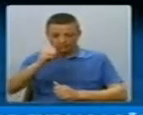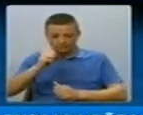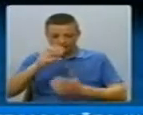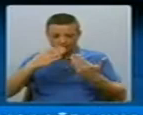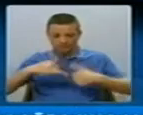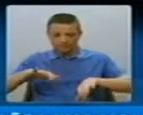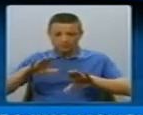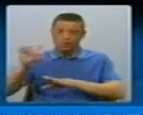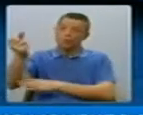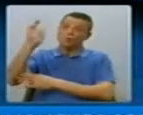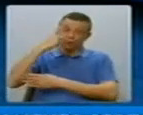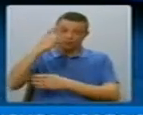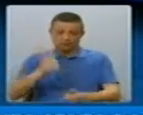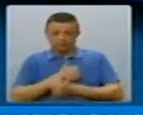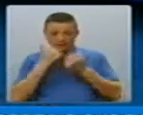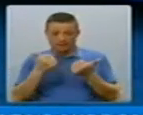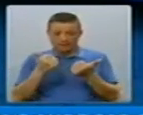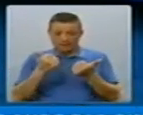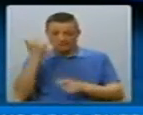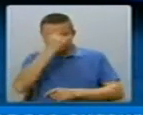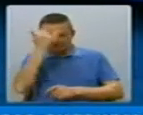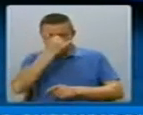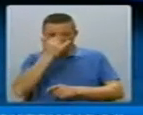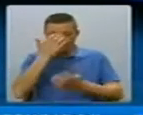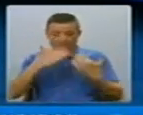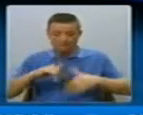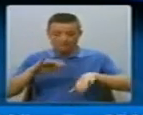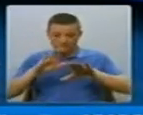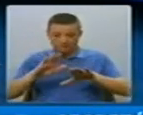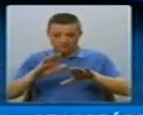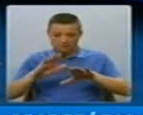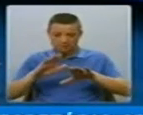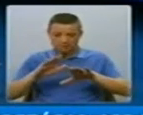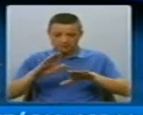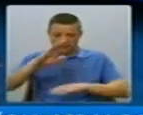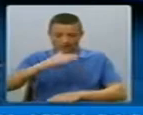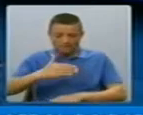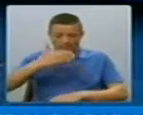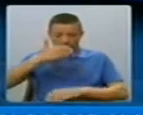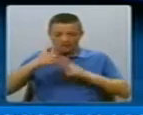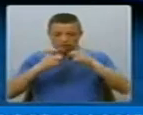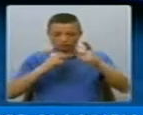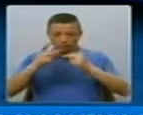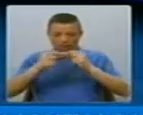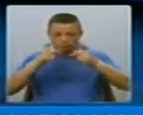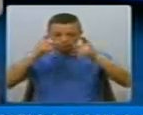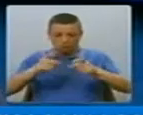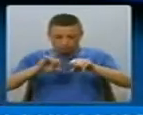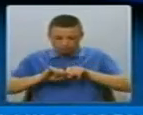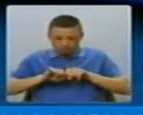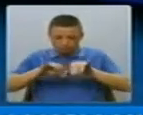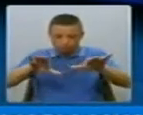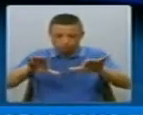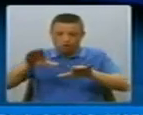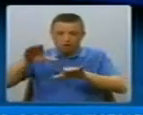uma coisa de ficção científica, mas não. Foi naquela altura, neste período da reionização, que as primeiras estrelas aparecem e distribuem a luz